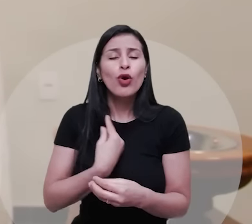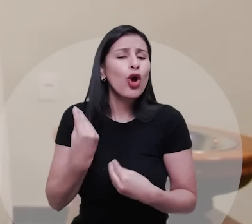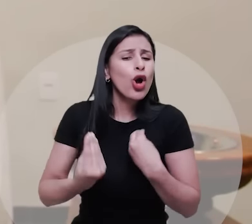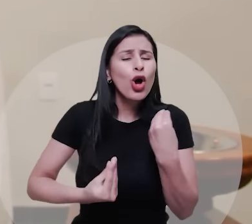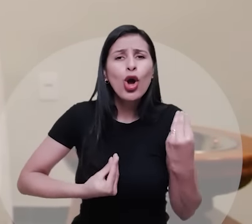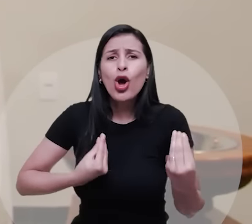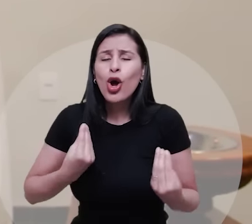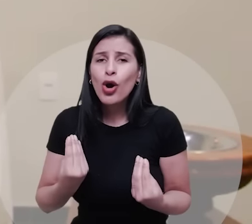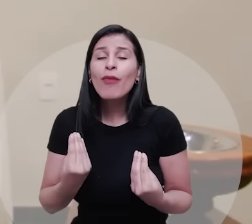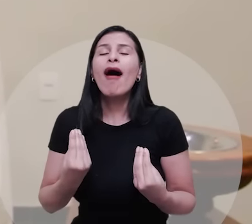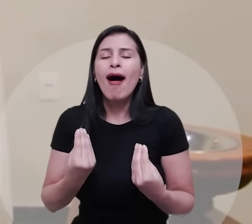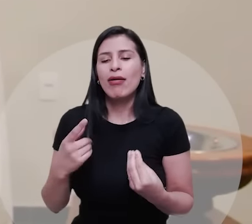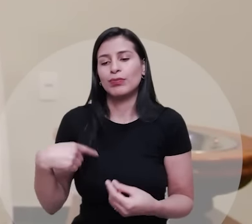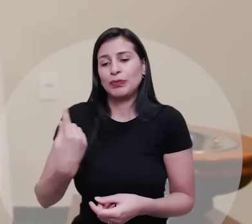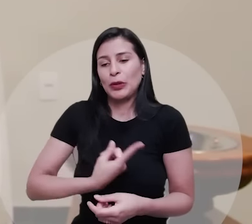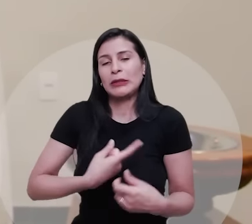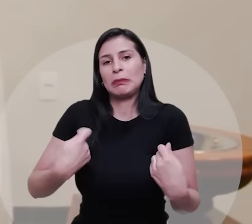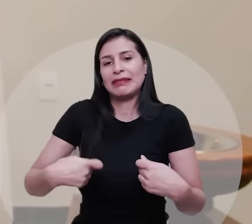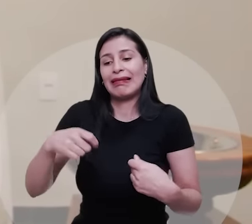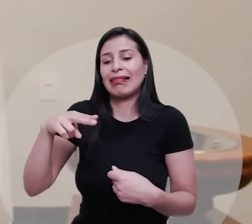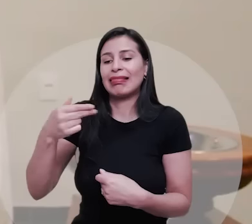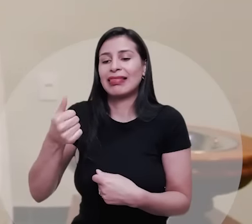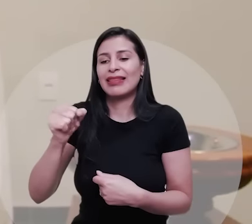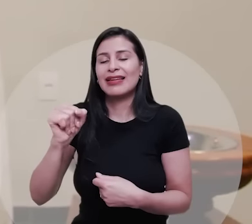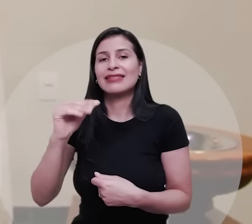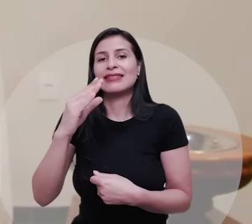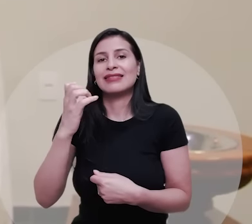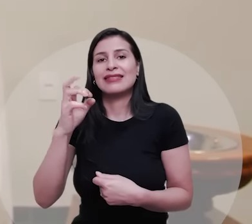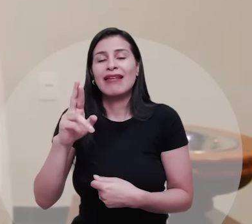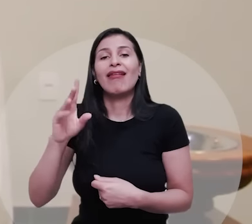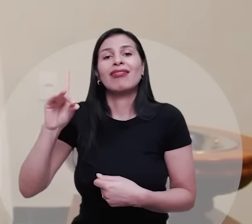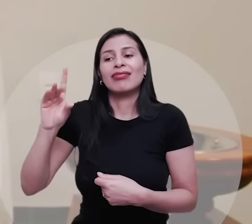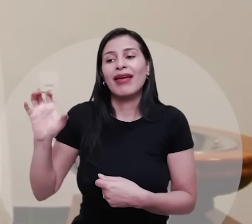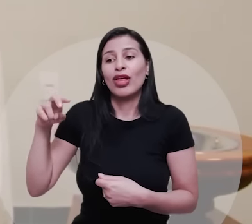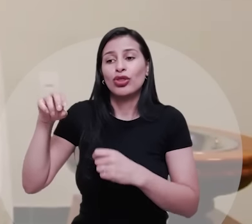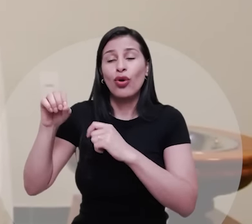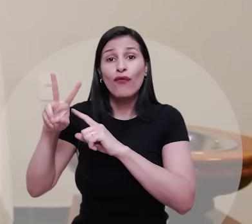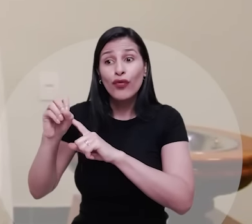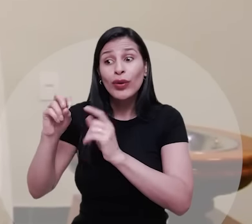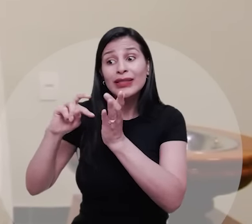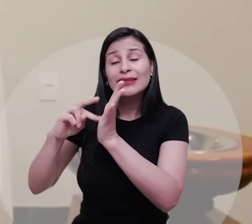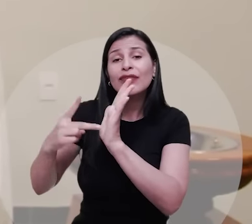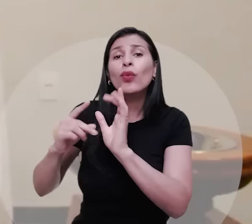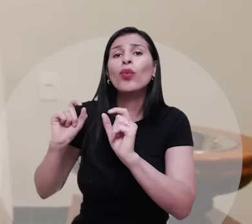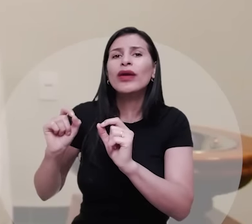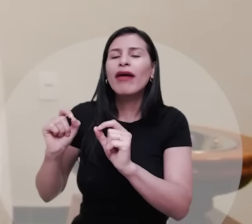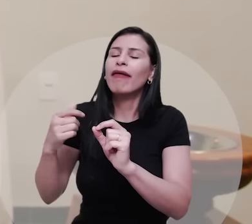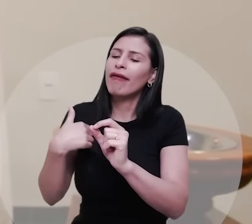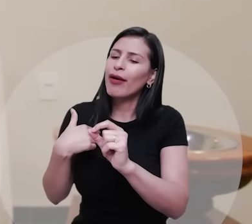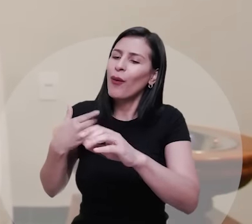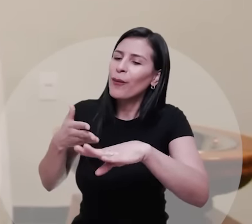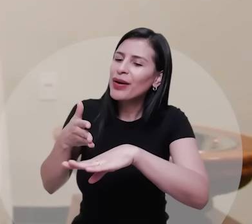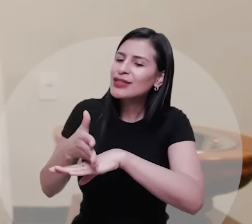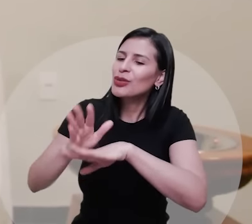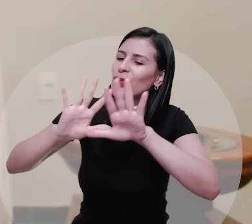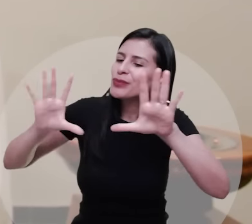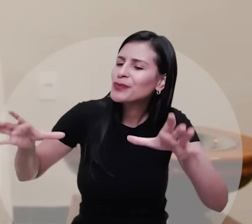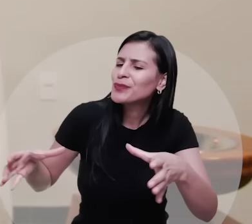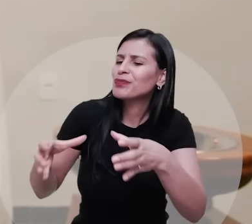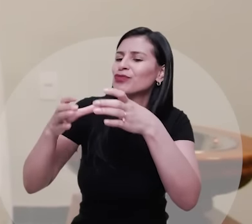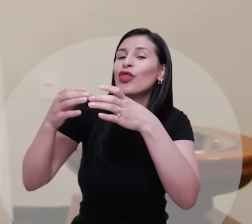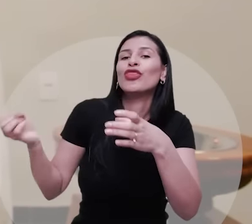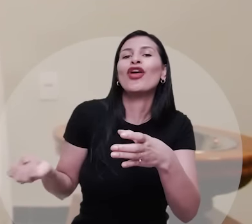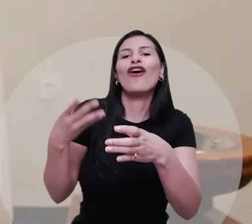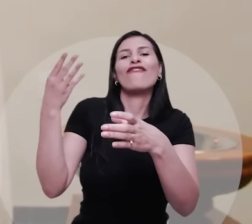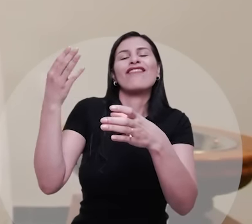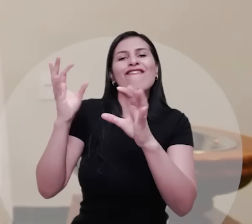faz parte de uma nova família e que precisa sim depender totalmente de Jesus